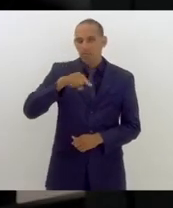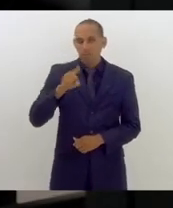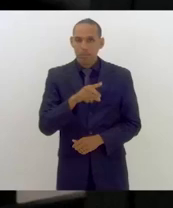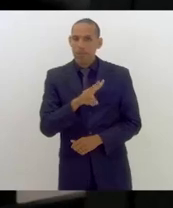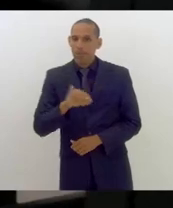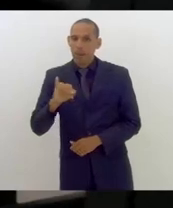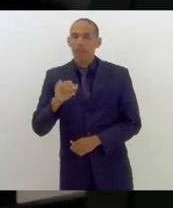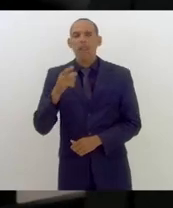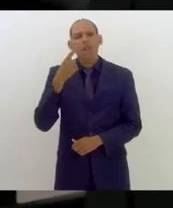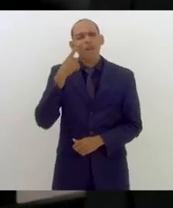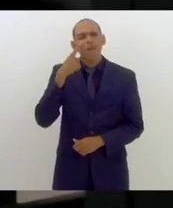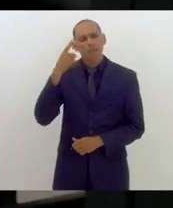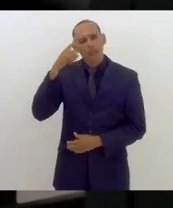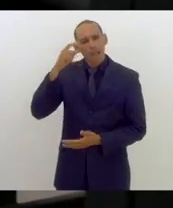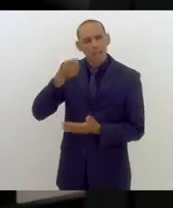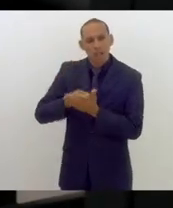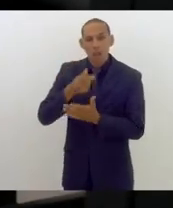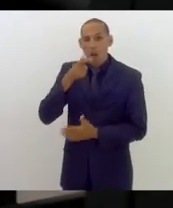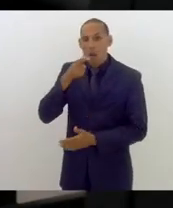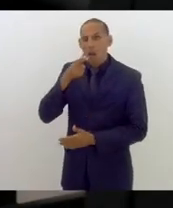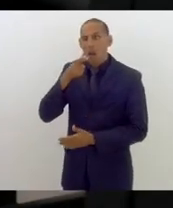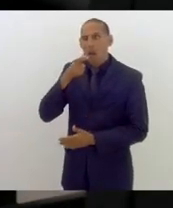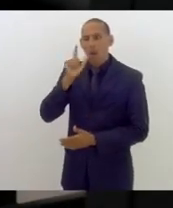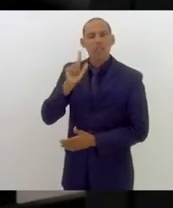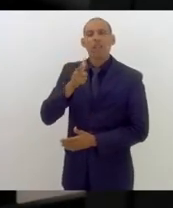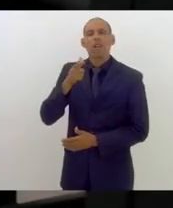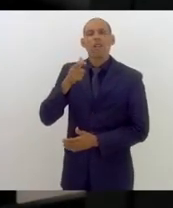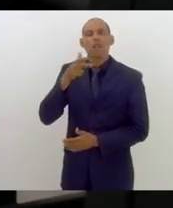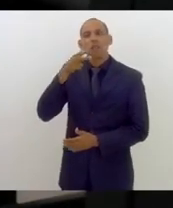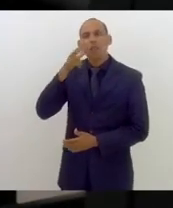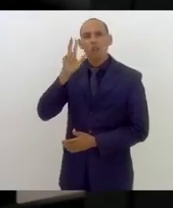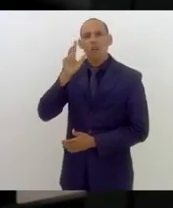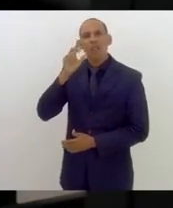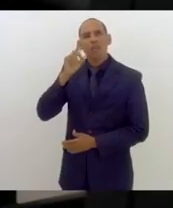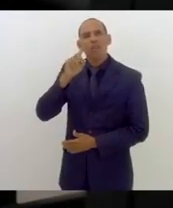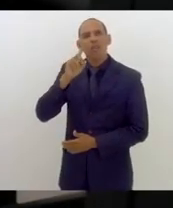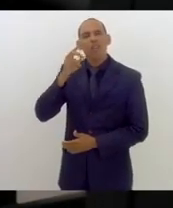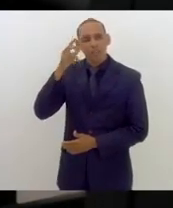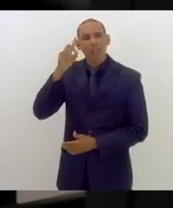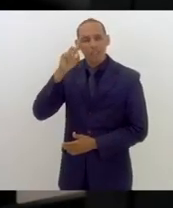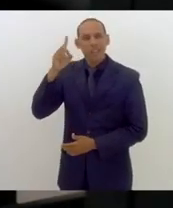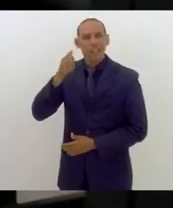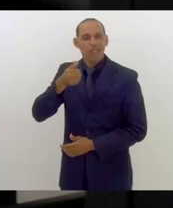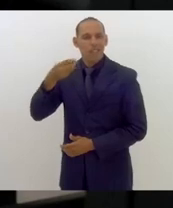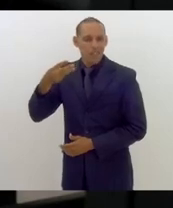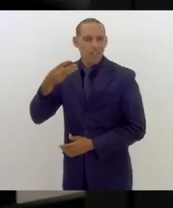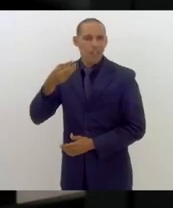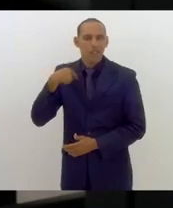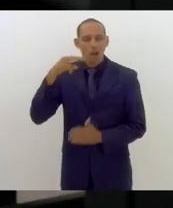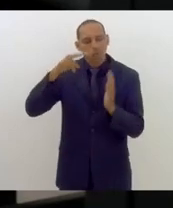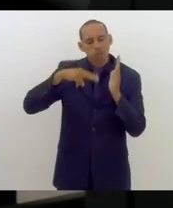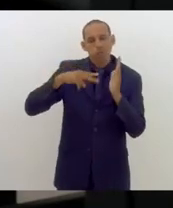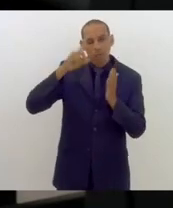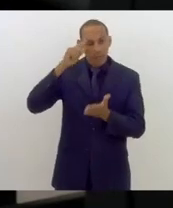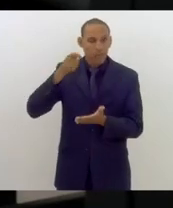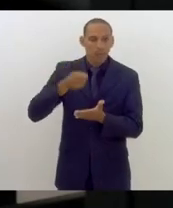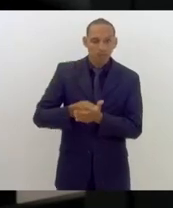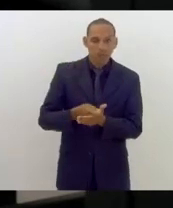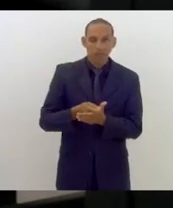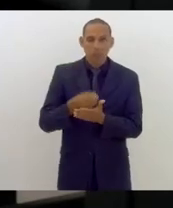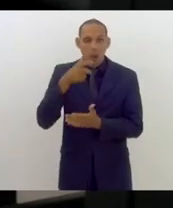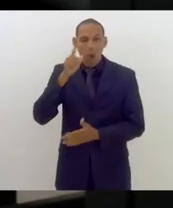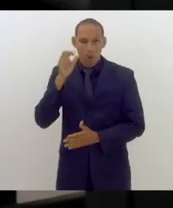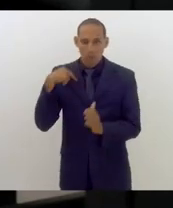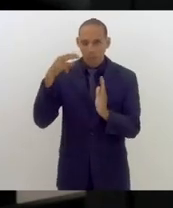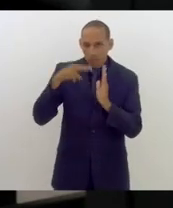publicado ontem né hoje desculpa dia 13 hoje é dia 15 eu tava lendo esse acordo ontem e uma coisa que me